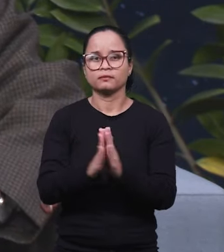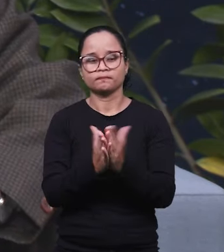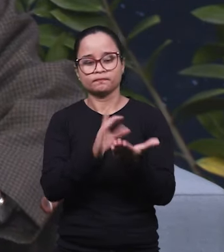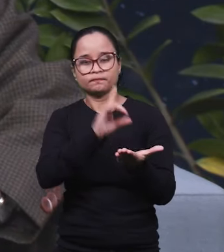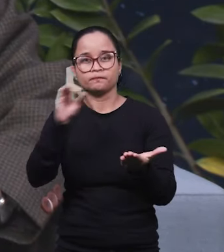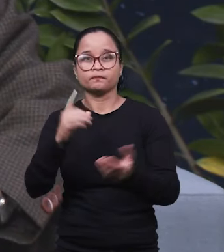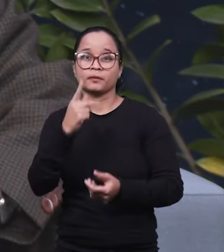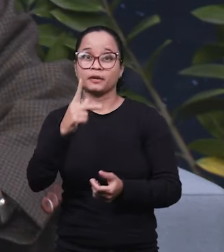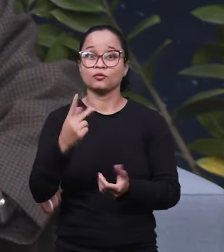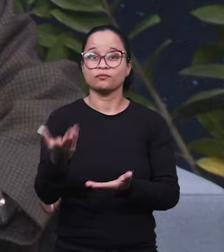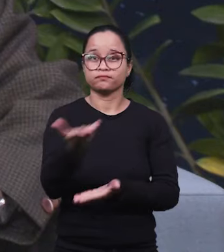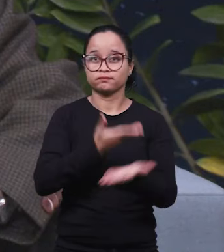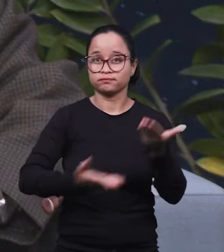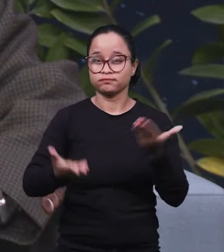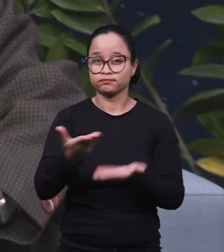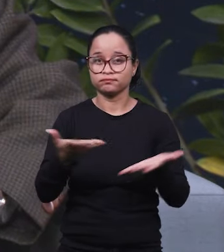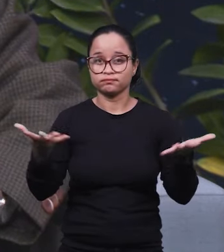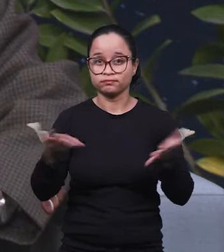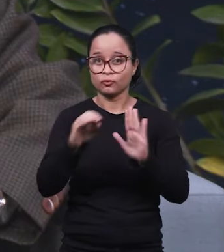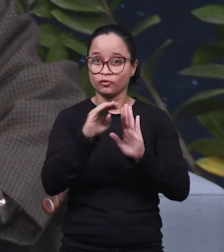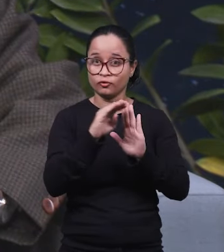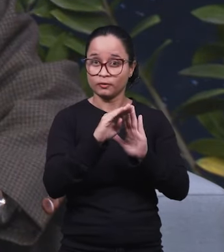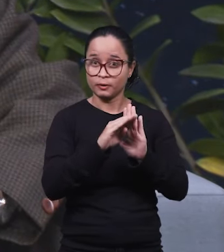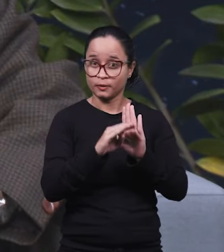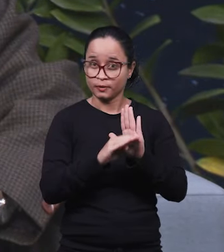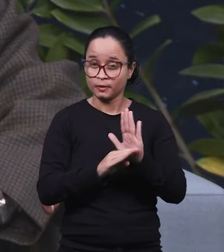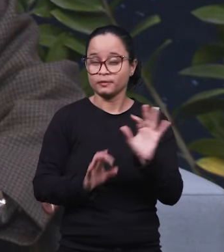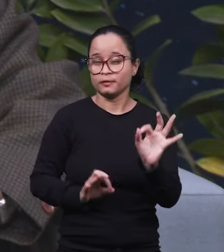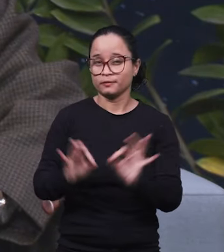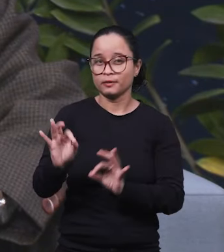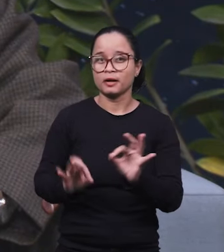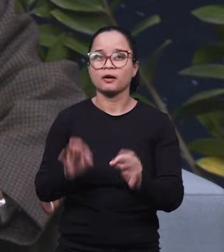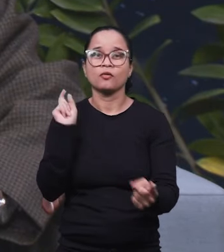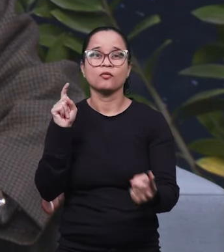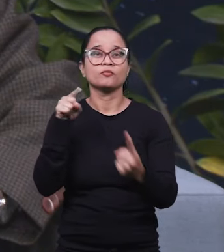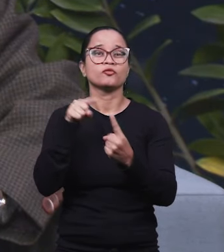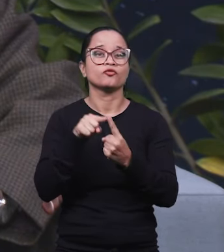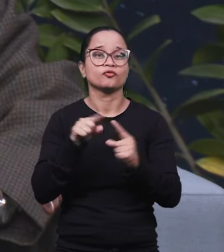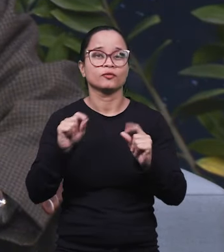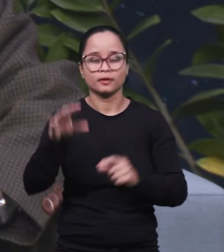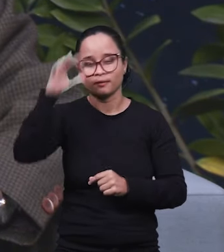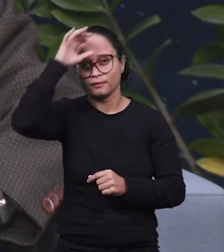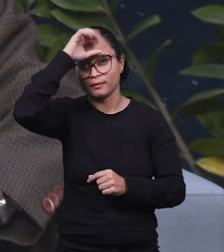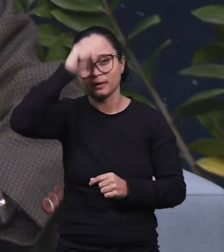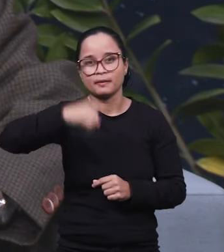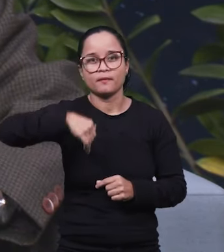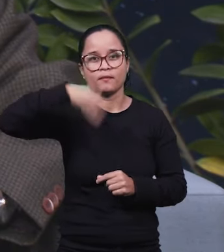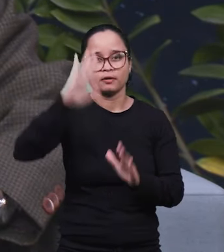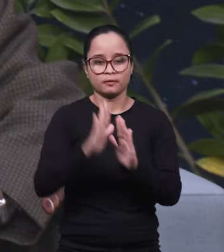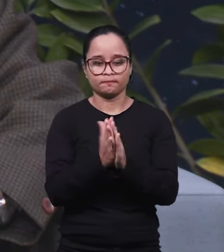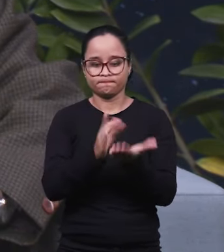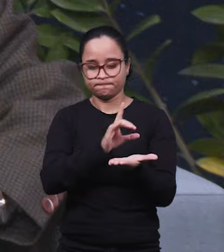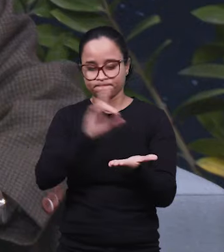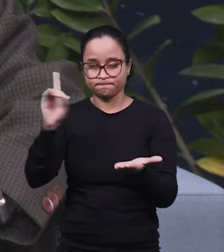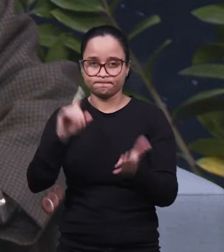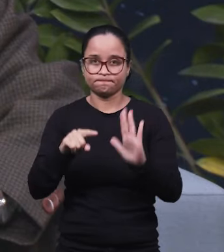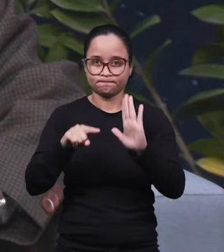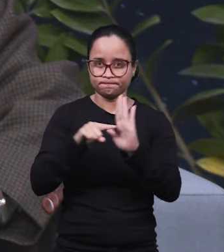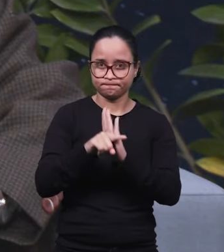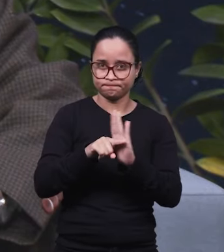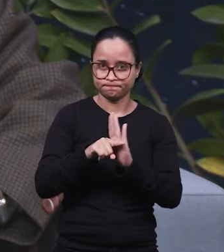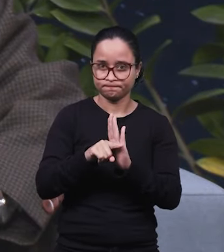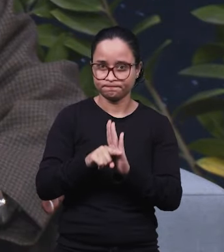sua participação hoje nessa programação é exatamente com o propósito de aprender um pouco mais da Palavra de Deus, examinar as Escrituras,